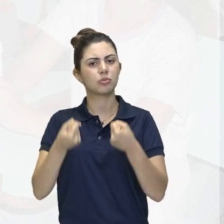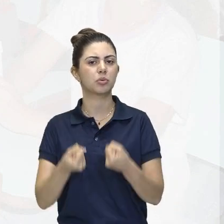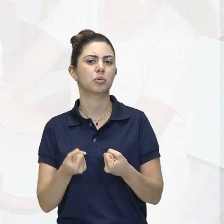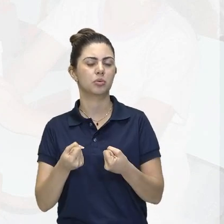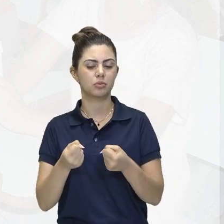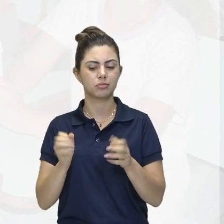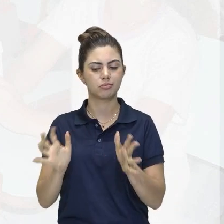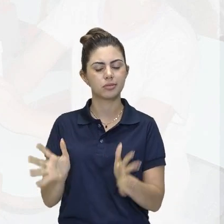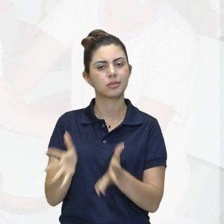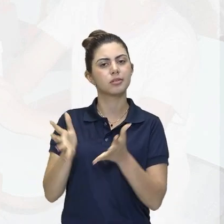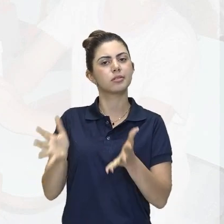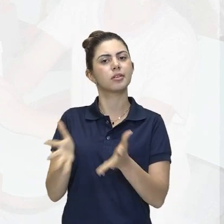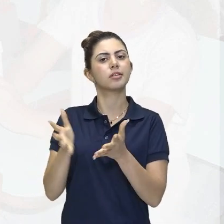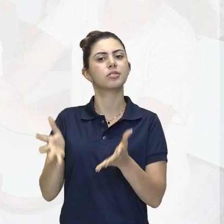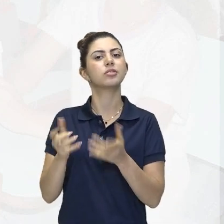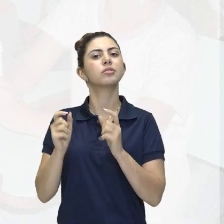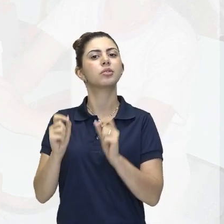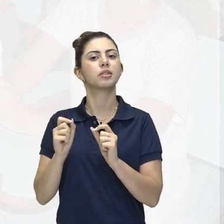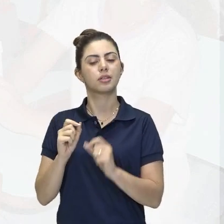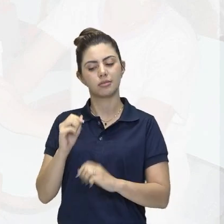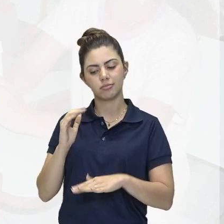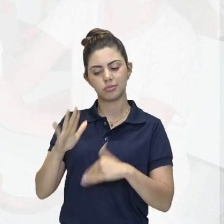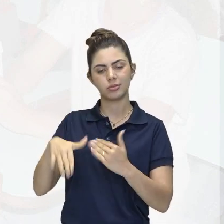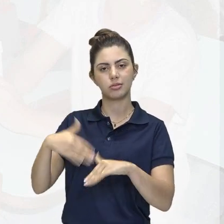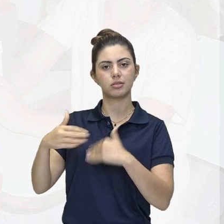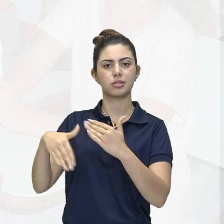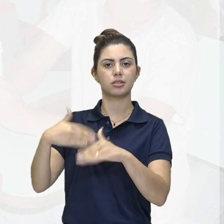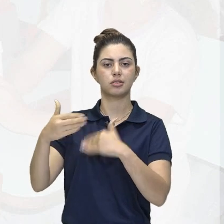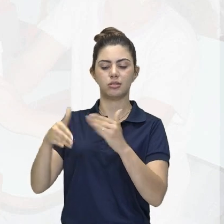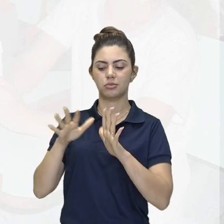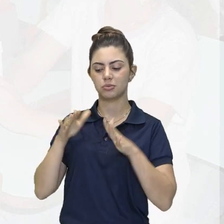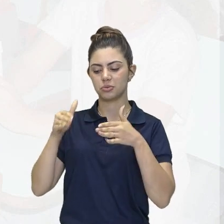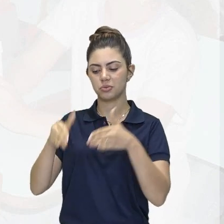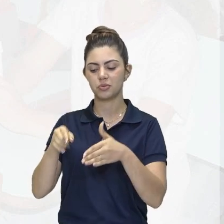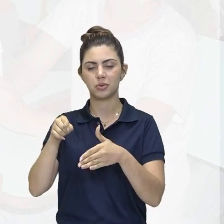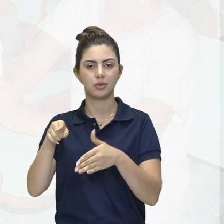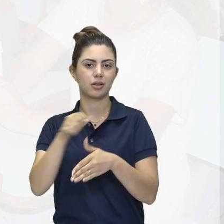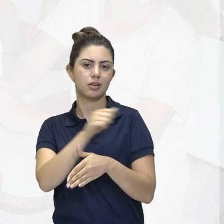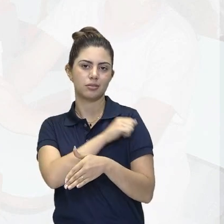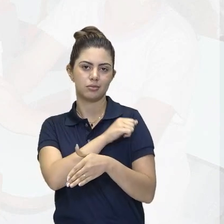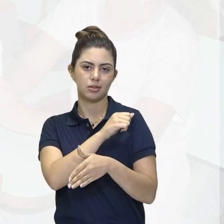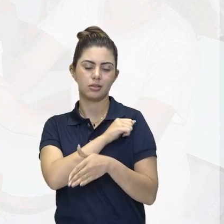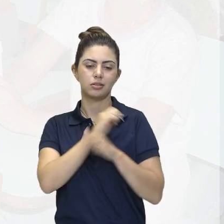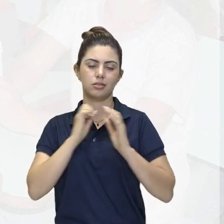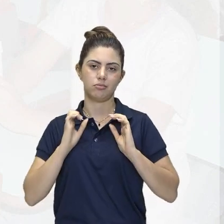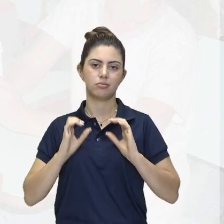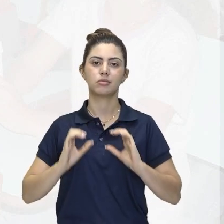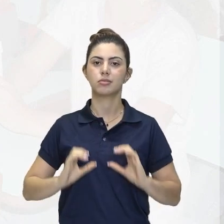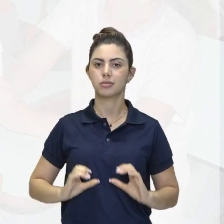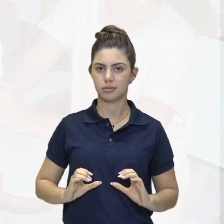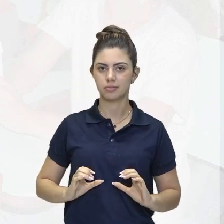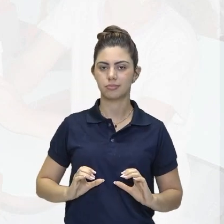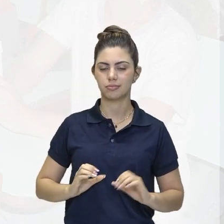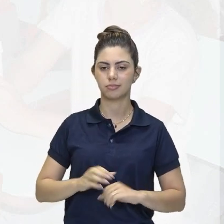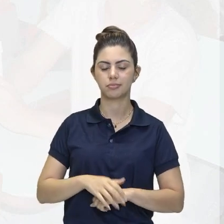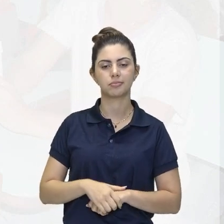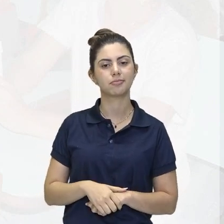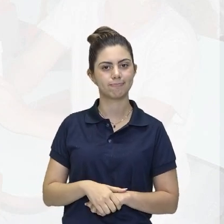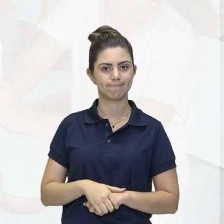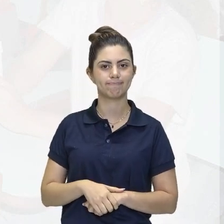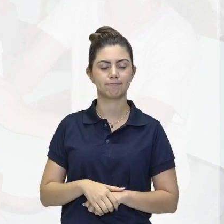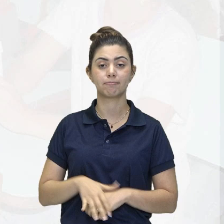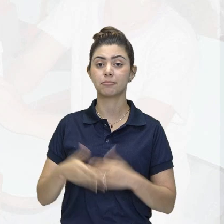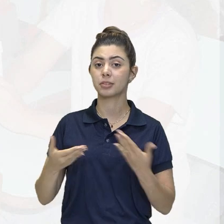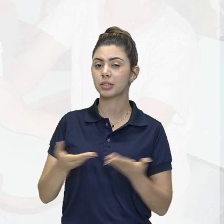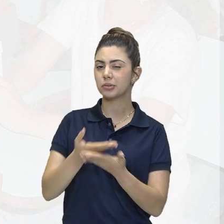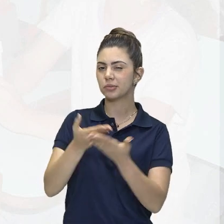o pleno desenvolvimento do indivíduo como cidadão. Aí sim,